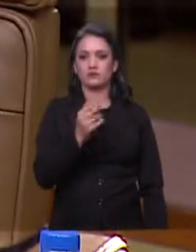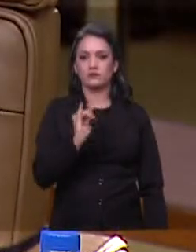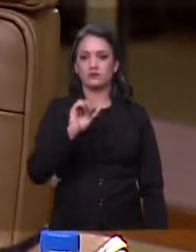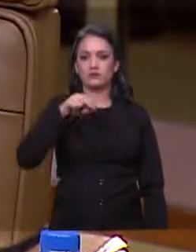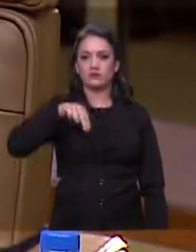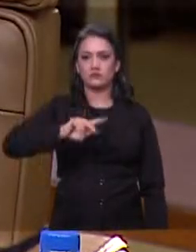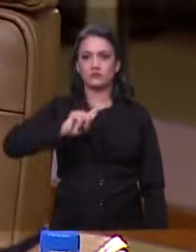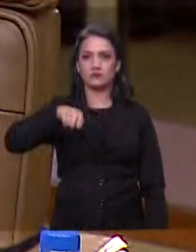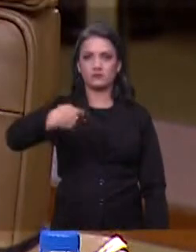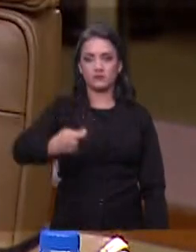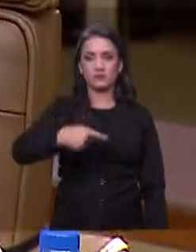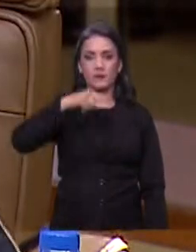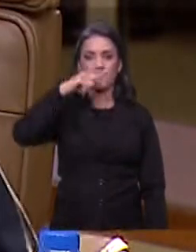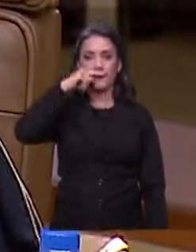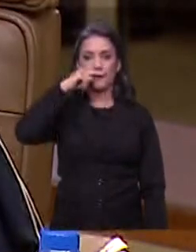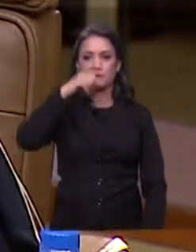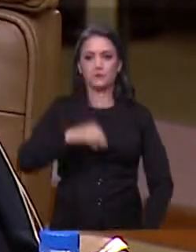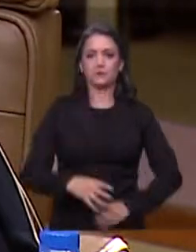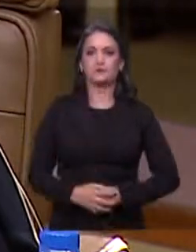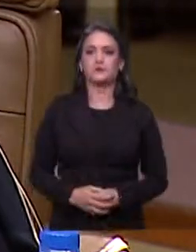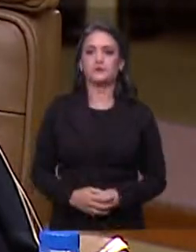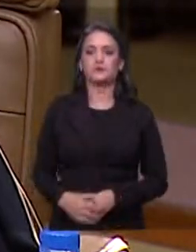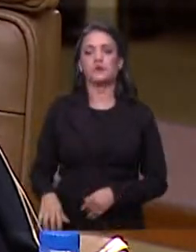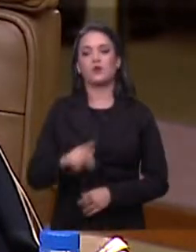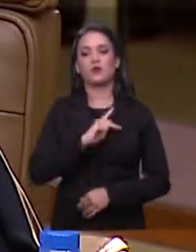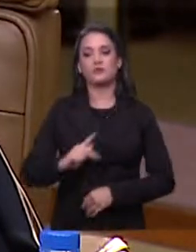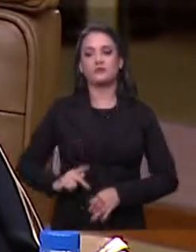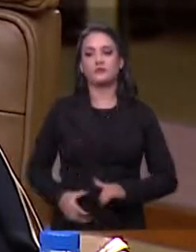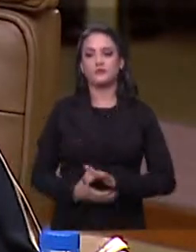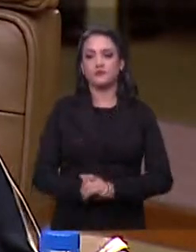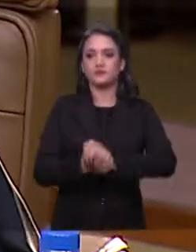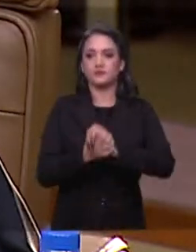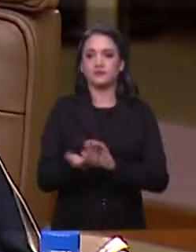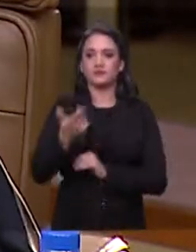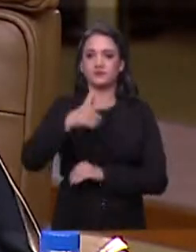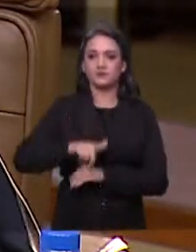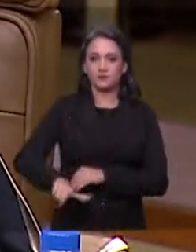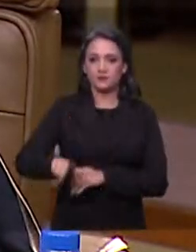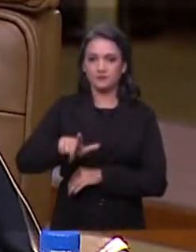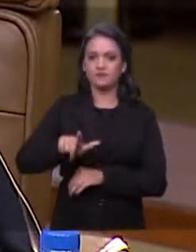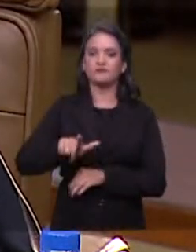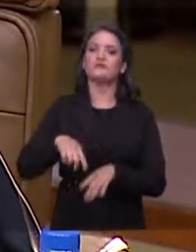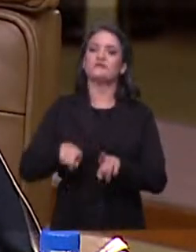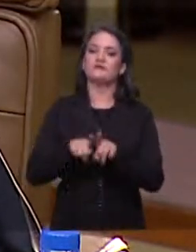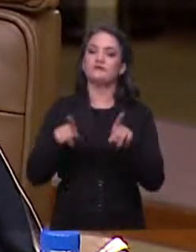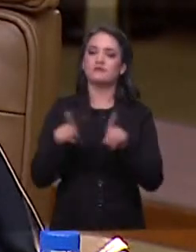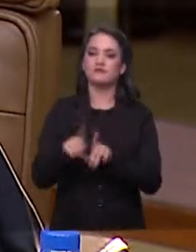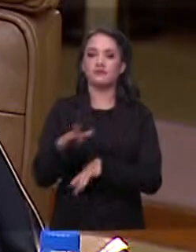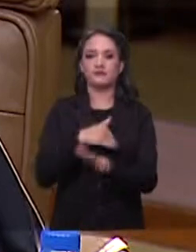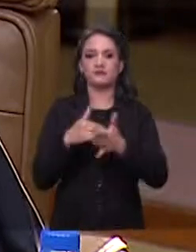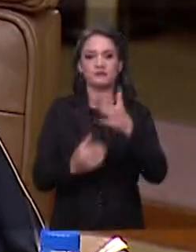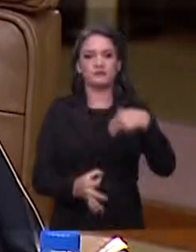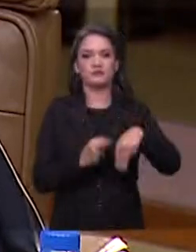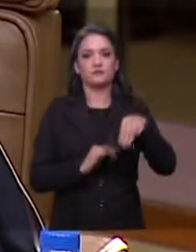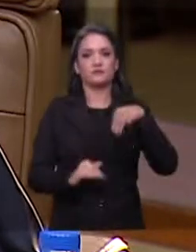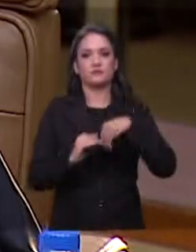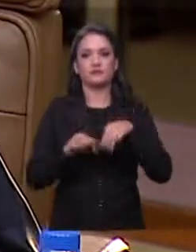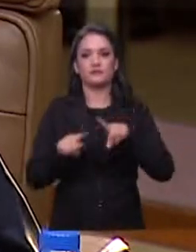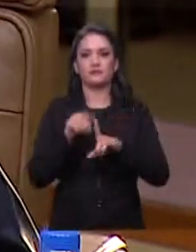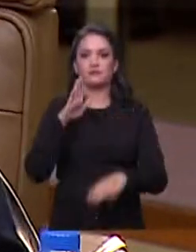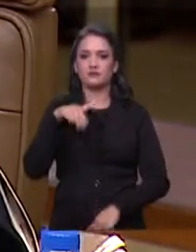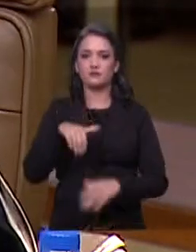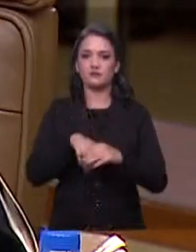Presidente, renovando os cumprimentos a Vossa Excelência, os eminentes pares... O ministro Edson Fachin senta-se à direita na